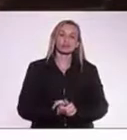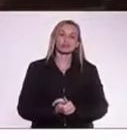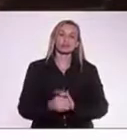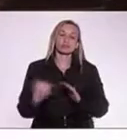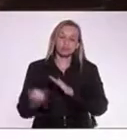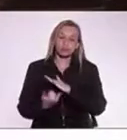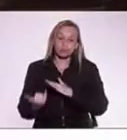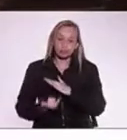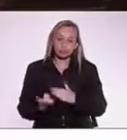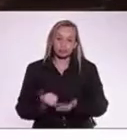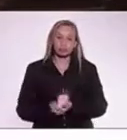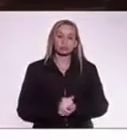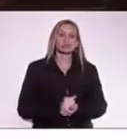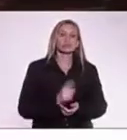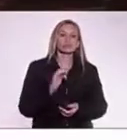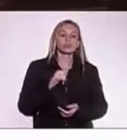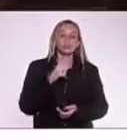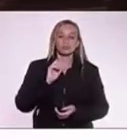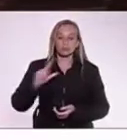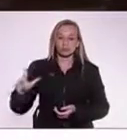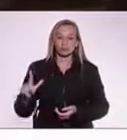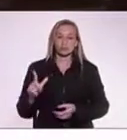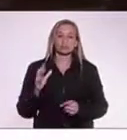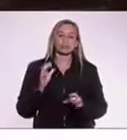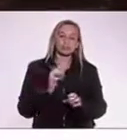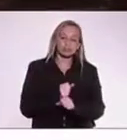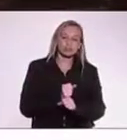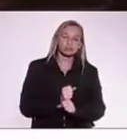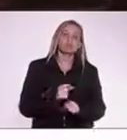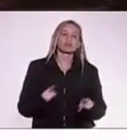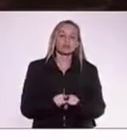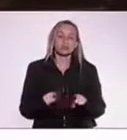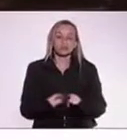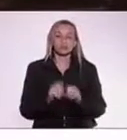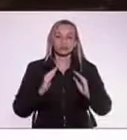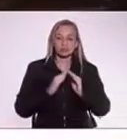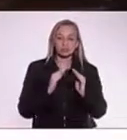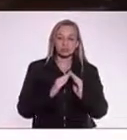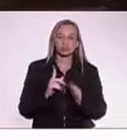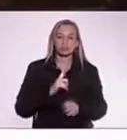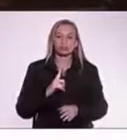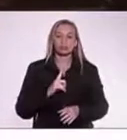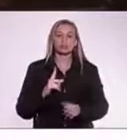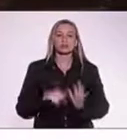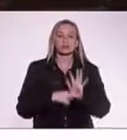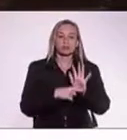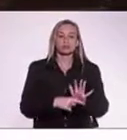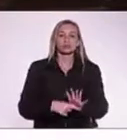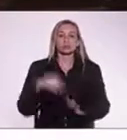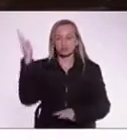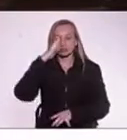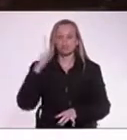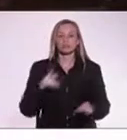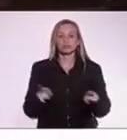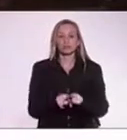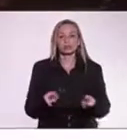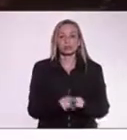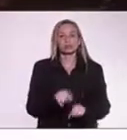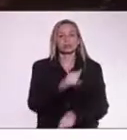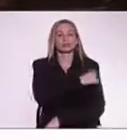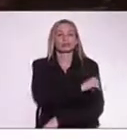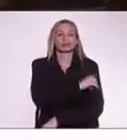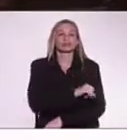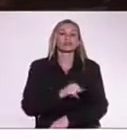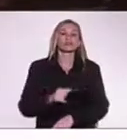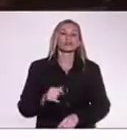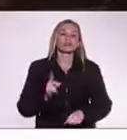o Tribunal de Contas quanto esta Casa passam. É um momento de restaurar o Brasil e o Rio de Janeiro. E esse momento importante precisa